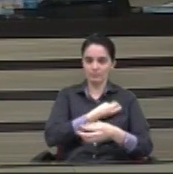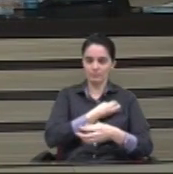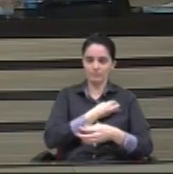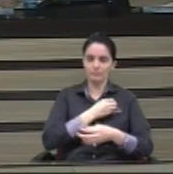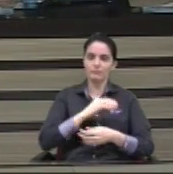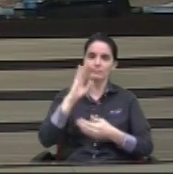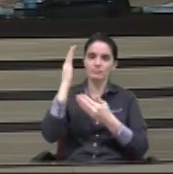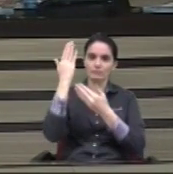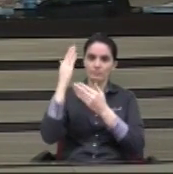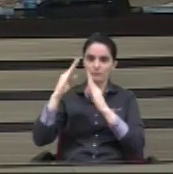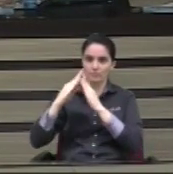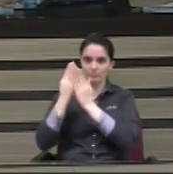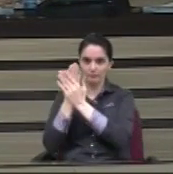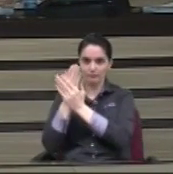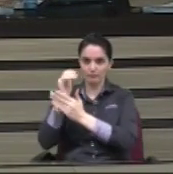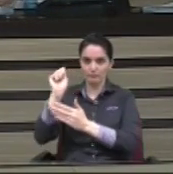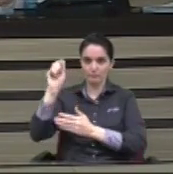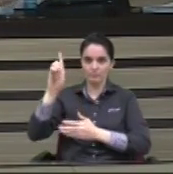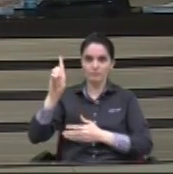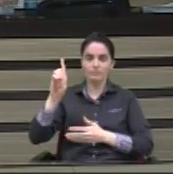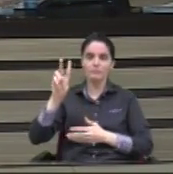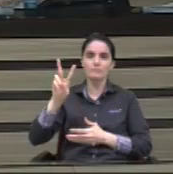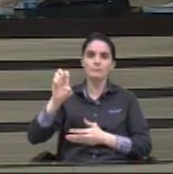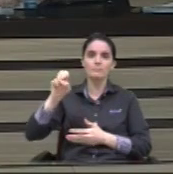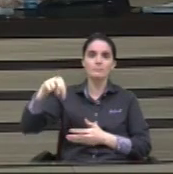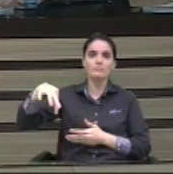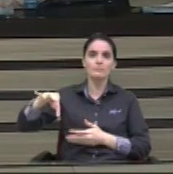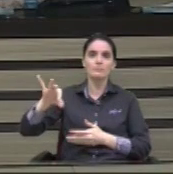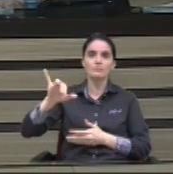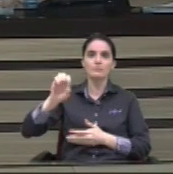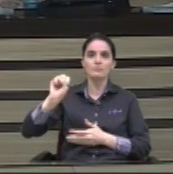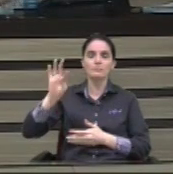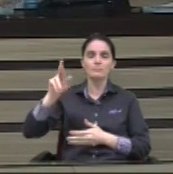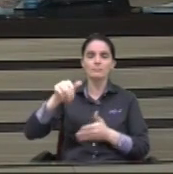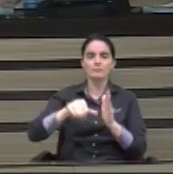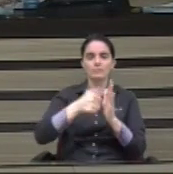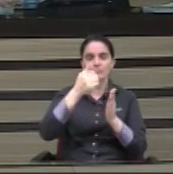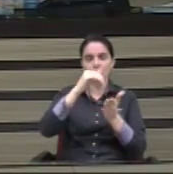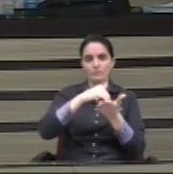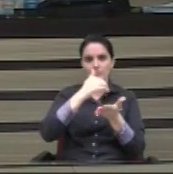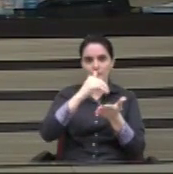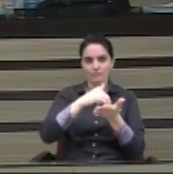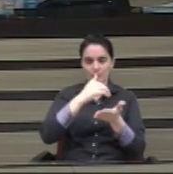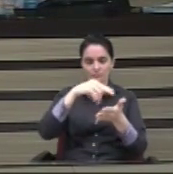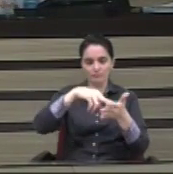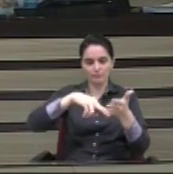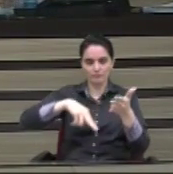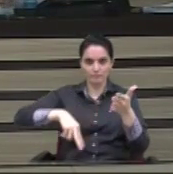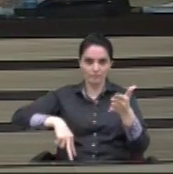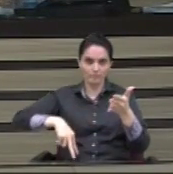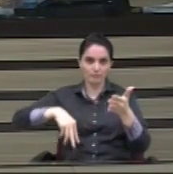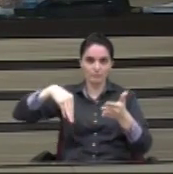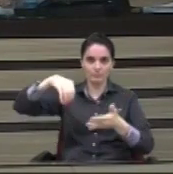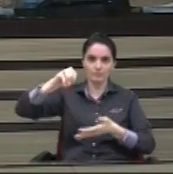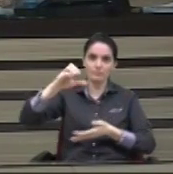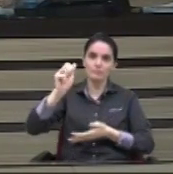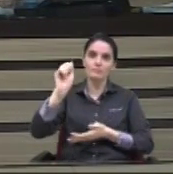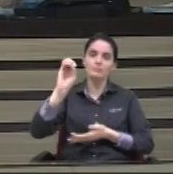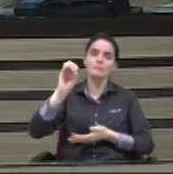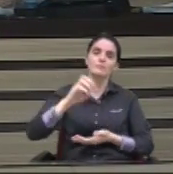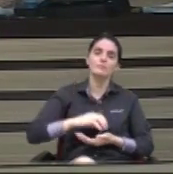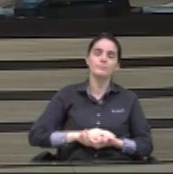aplauso ao Colégio Adventista. Ao primeiro secretário para a leitura da próxima moção.